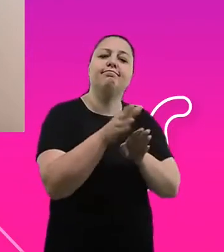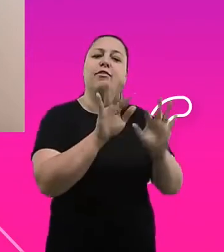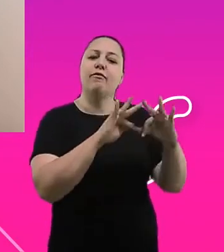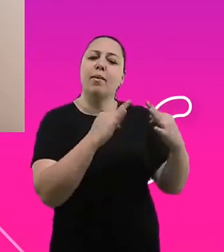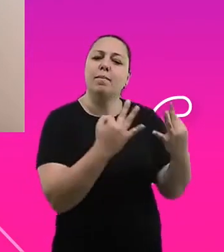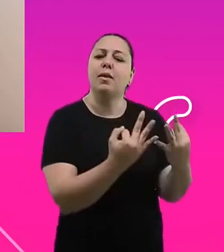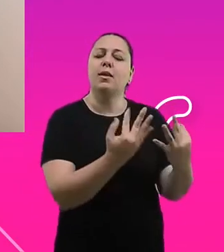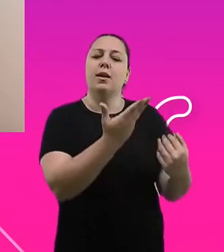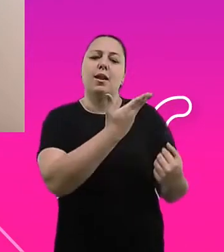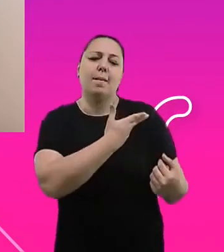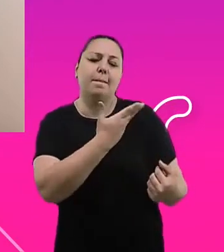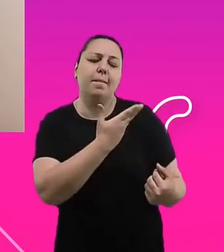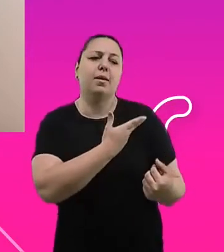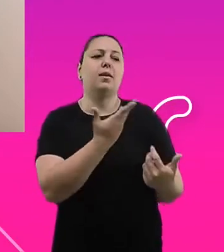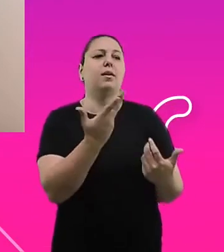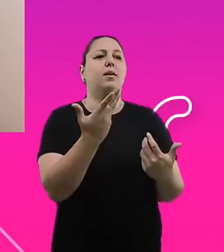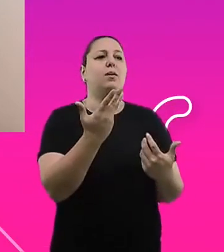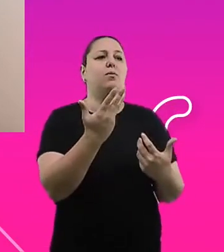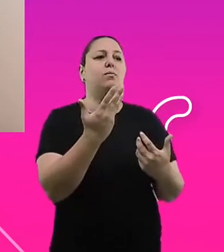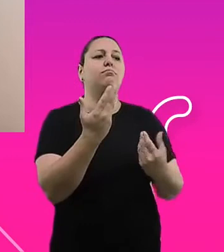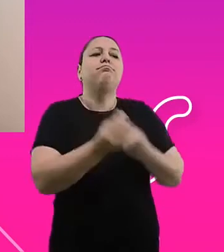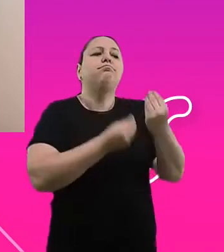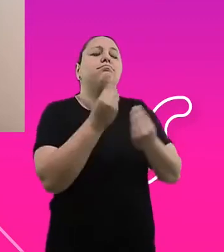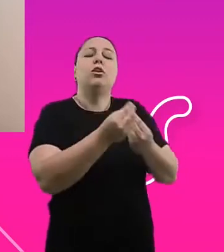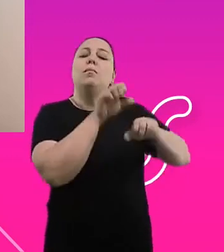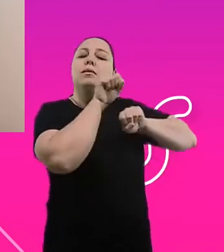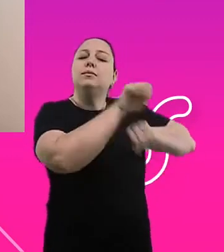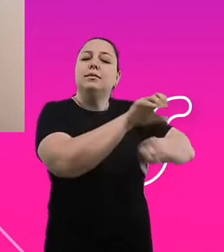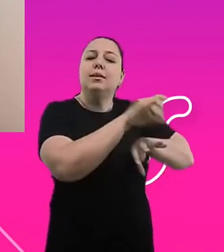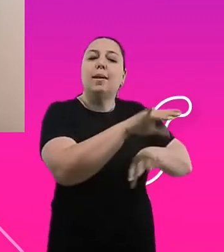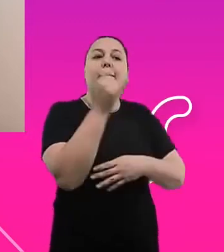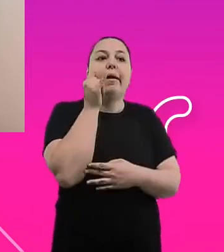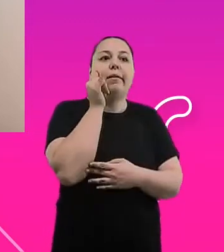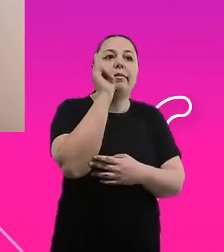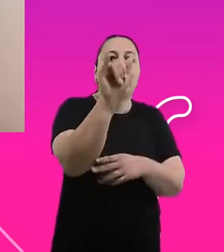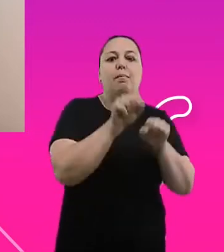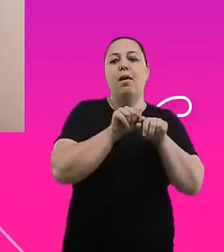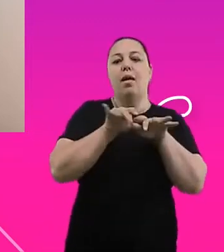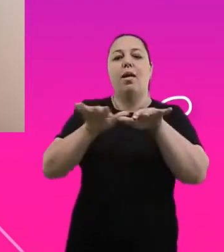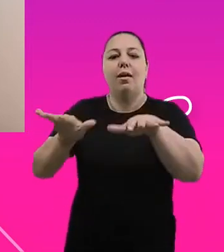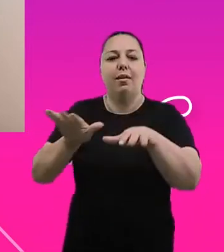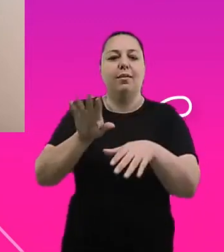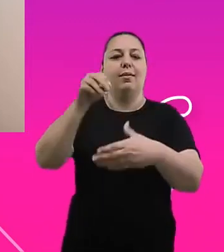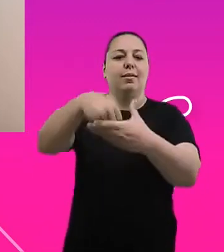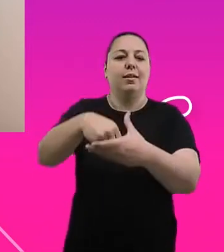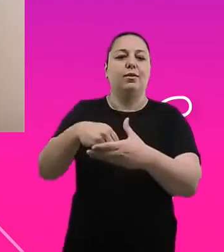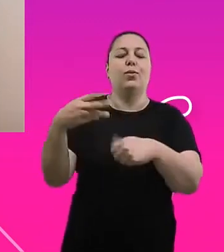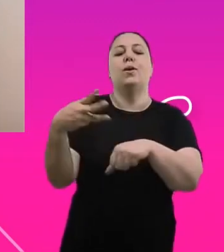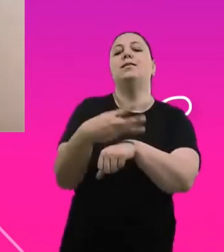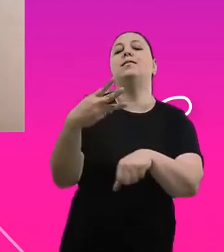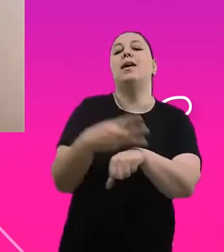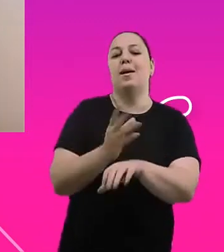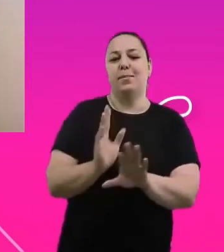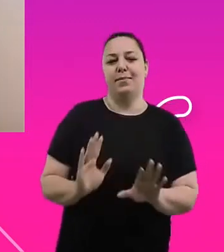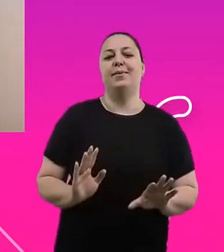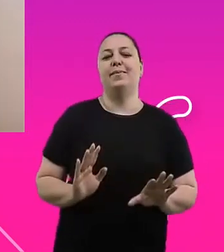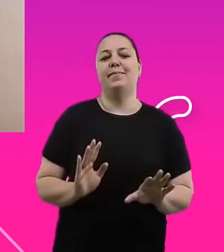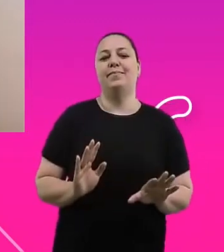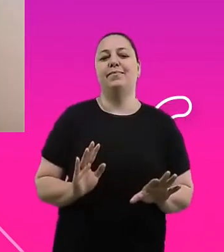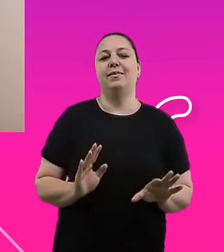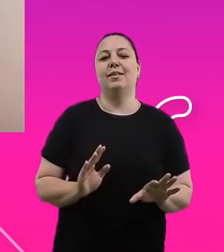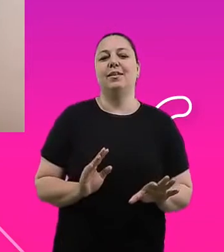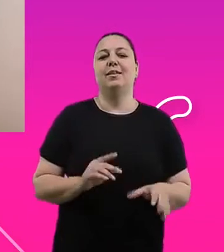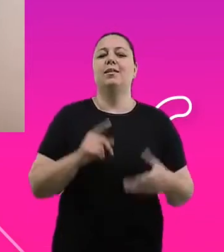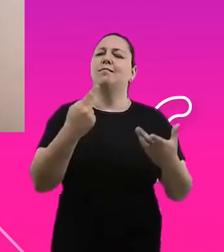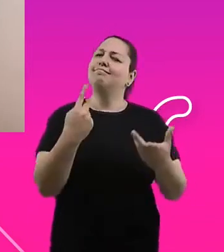sobrecarregar grupos, enviar mensagem, invadir o WhatsApp sem pedir licença? Eu gostei desse lado porque como é que a gente para